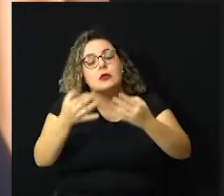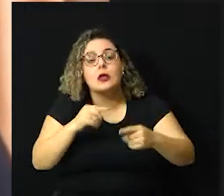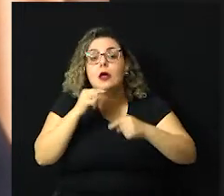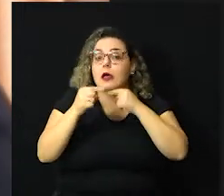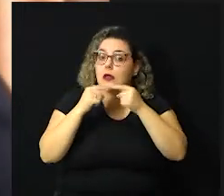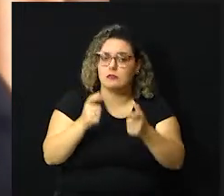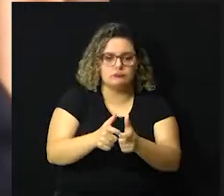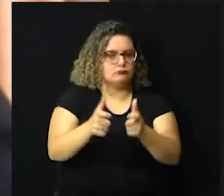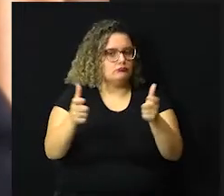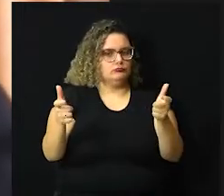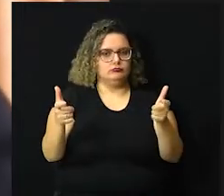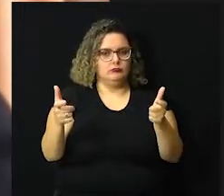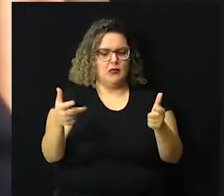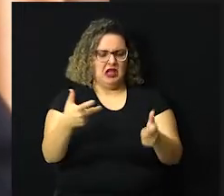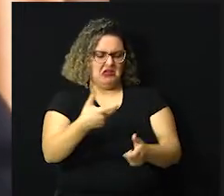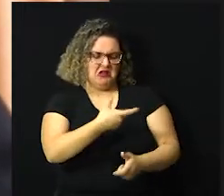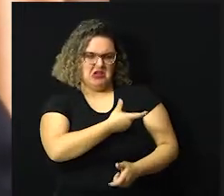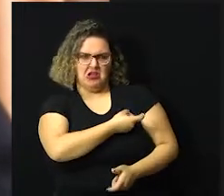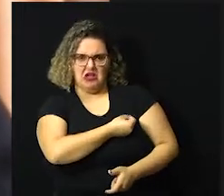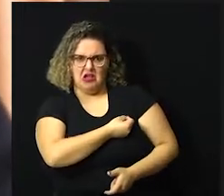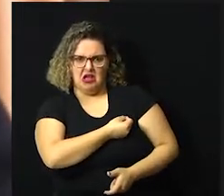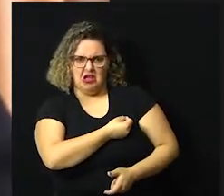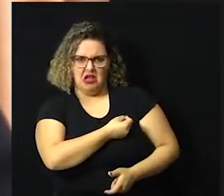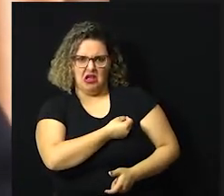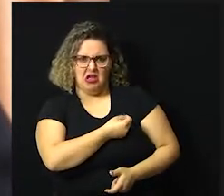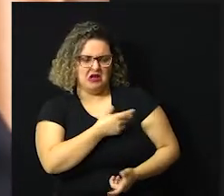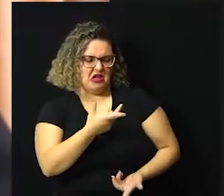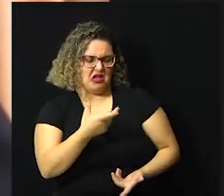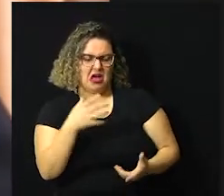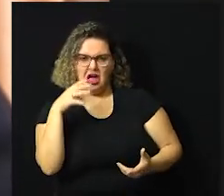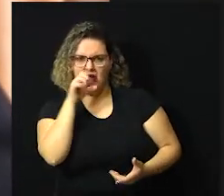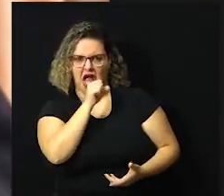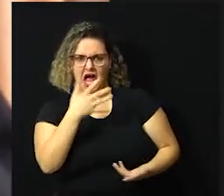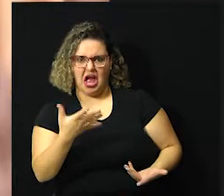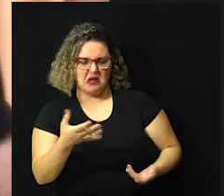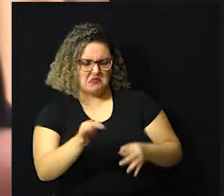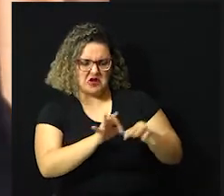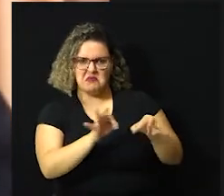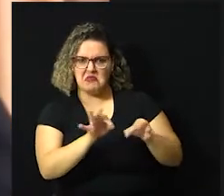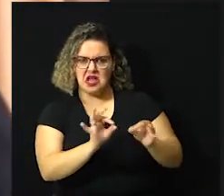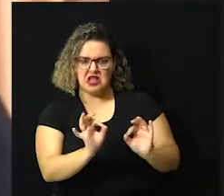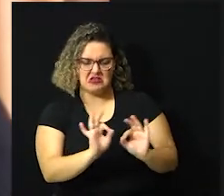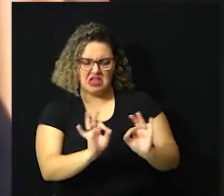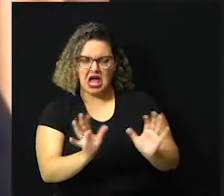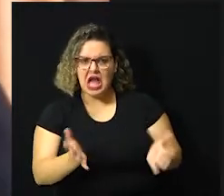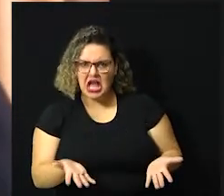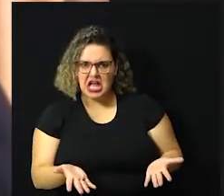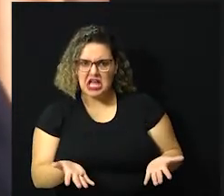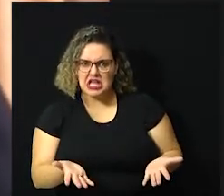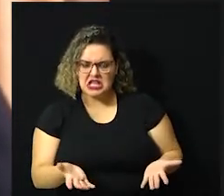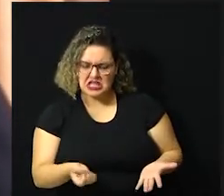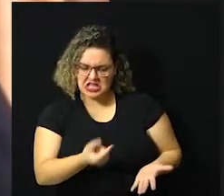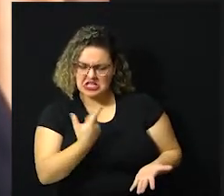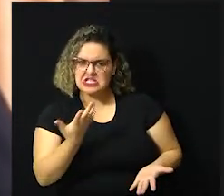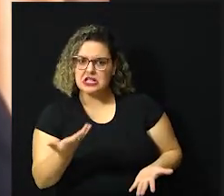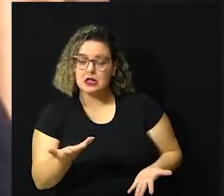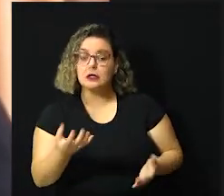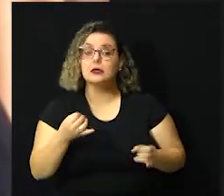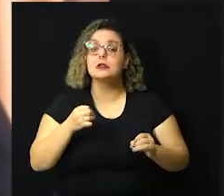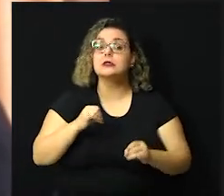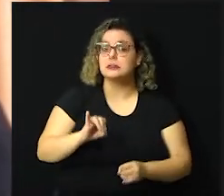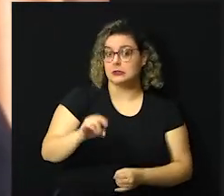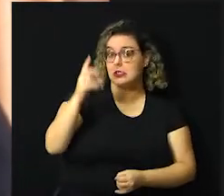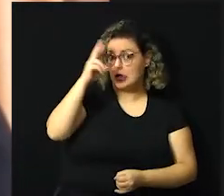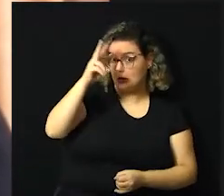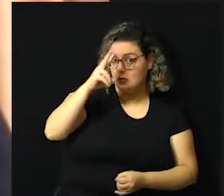das pessoas. Mas as vacinas não estão sendo feitas a toque de caixa, sem uma preparação adequada? Se a gente se lembrar da